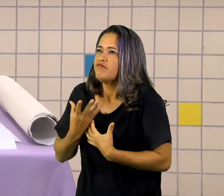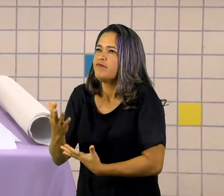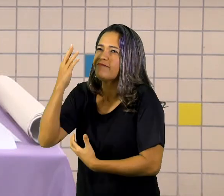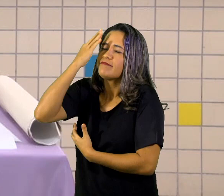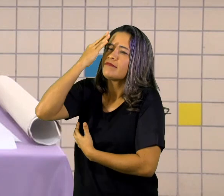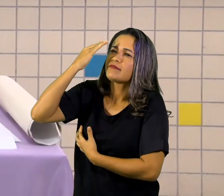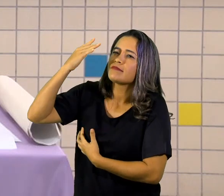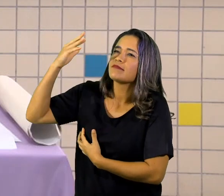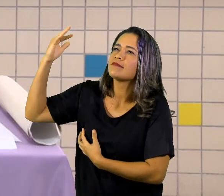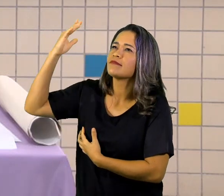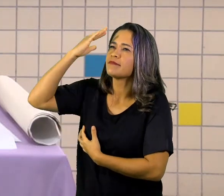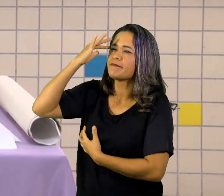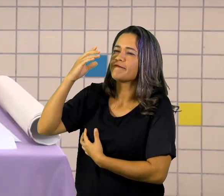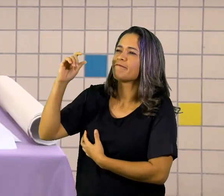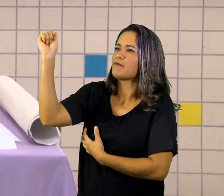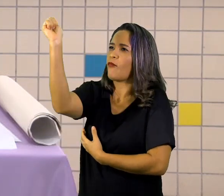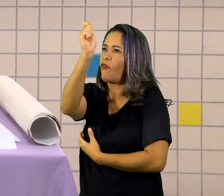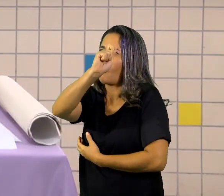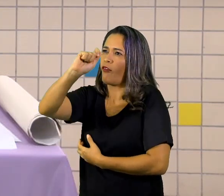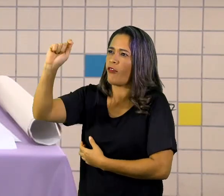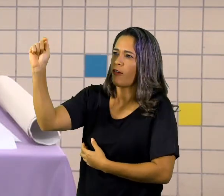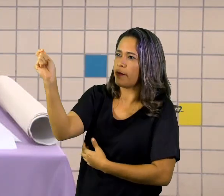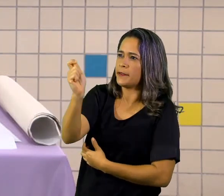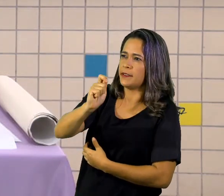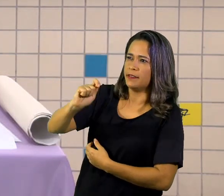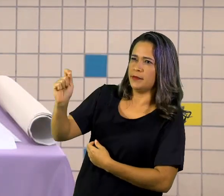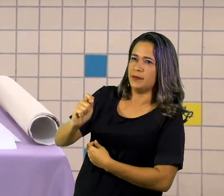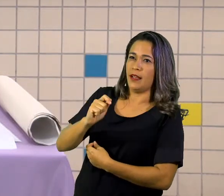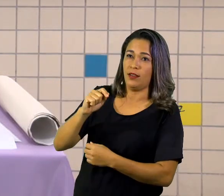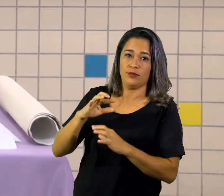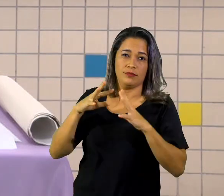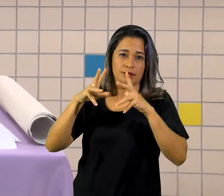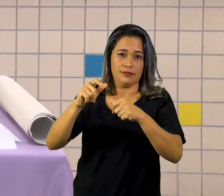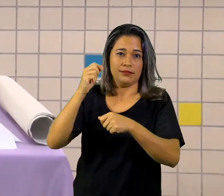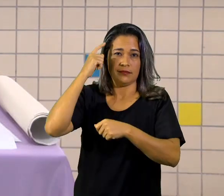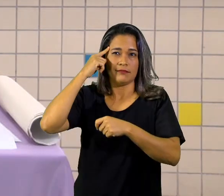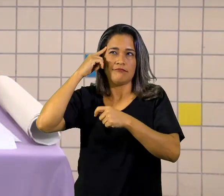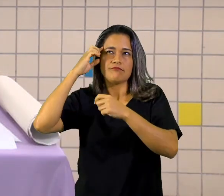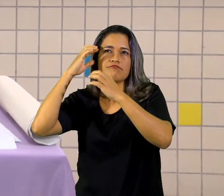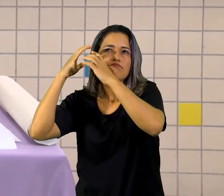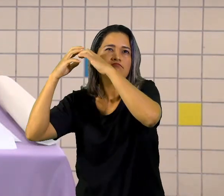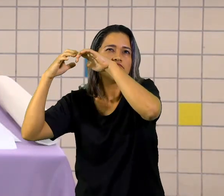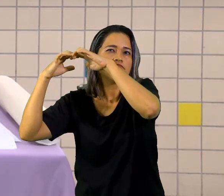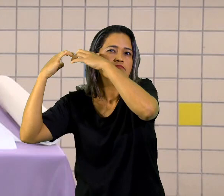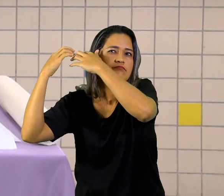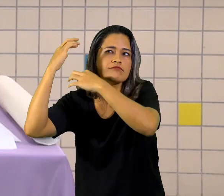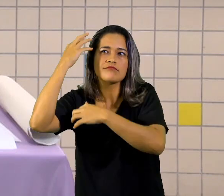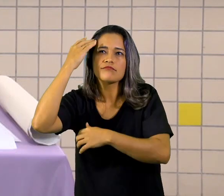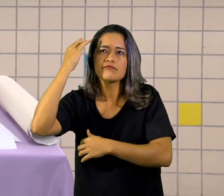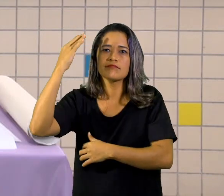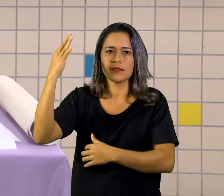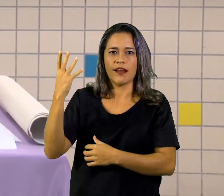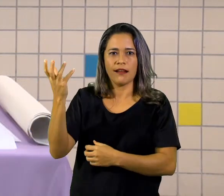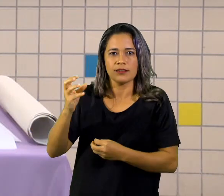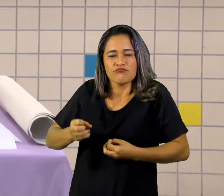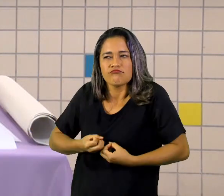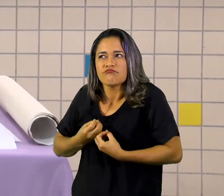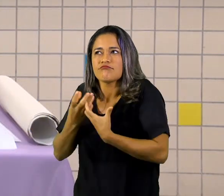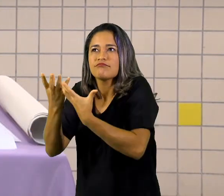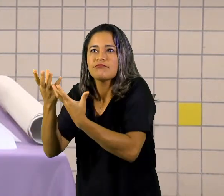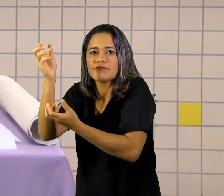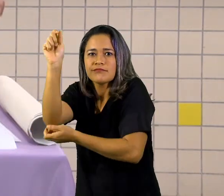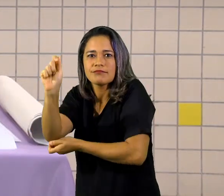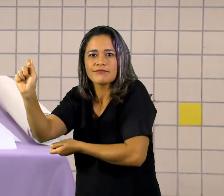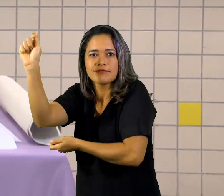imaginação, o seu traçado, aquilo que ela imagina, ela quer expressar através dos riscadores e